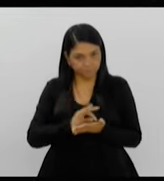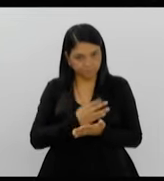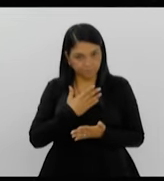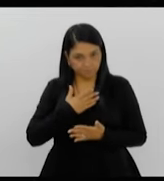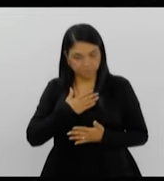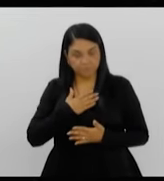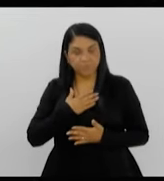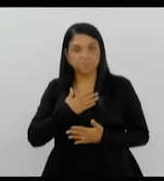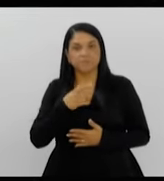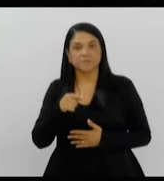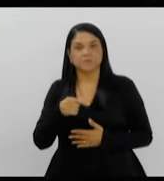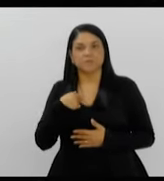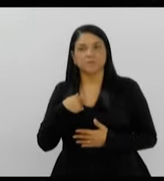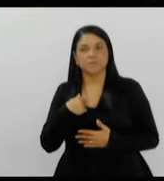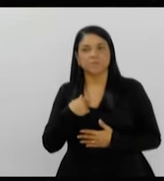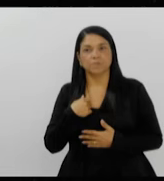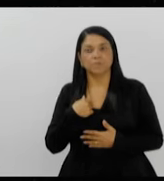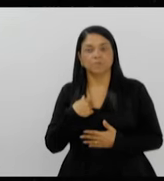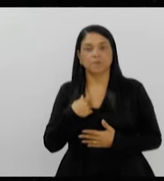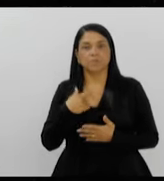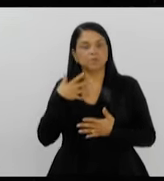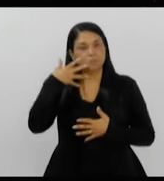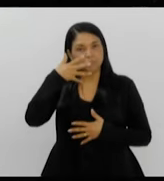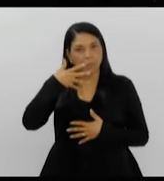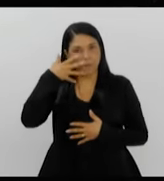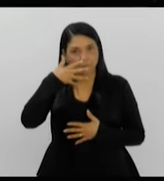excelência pegar meus pronunciamentos